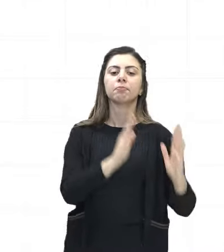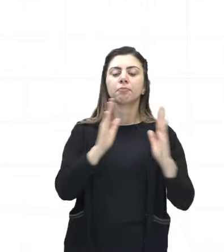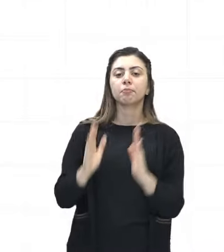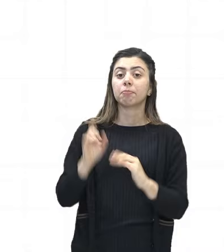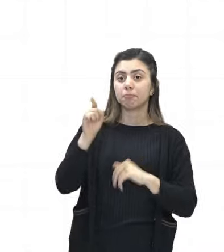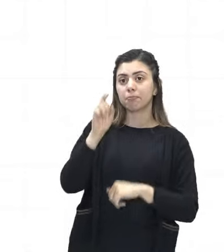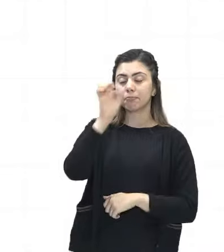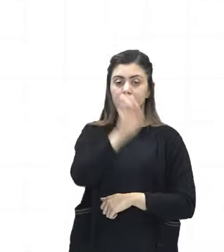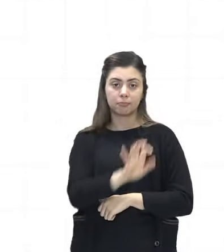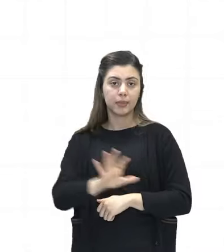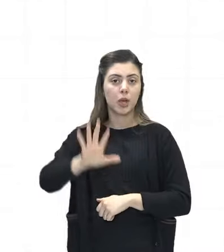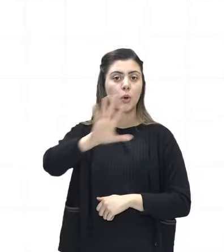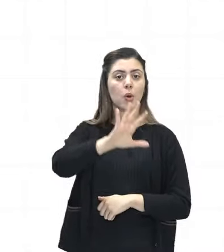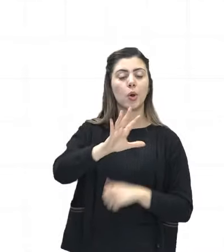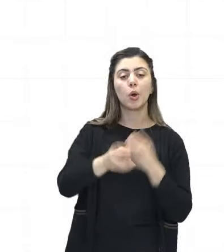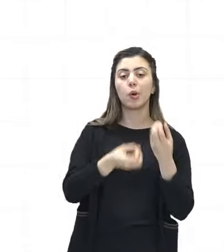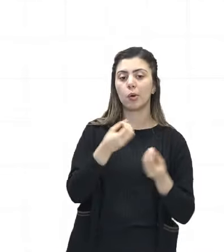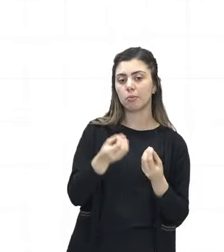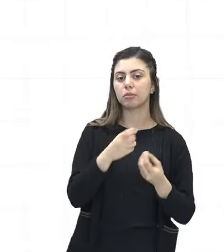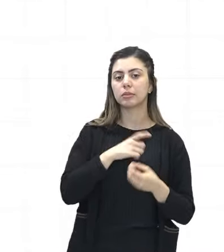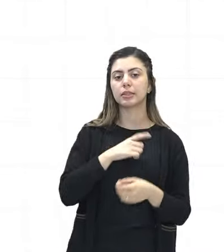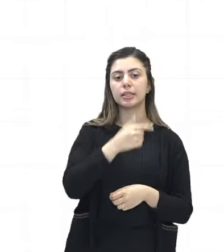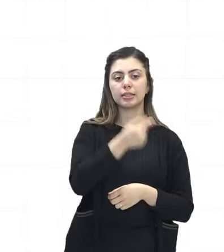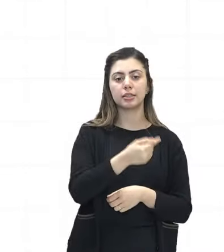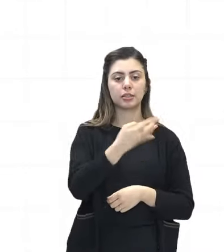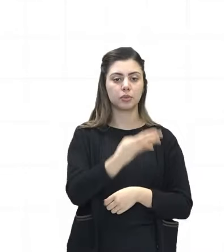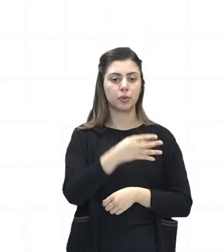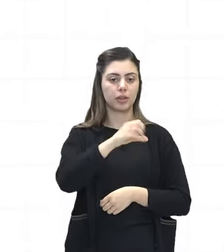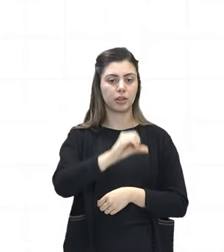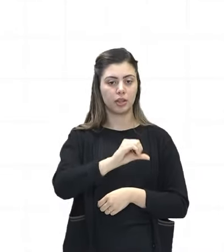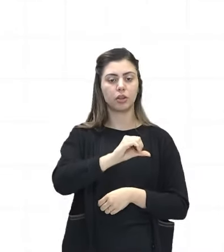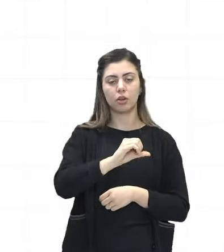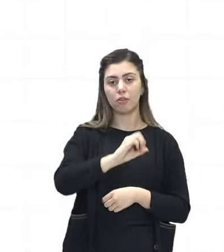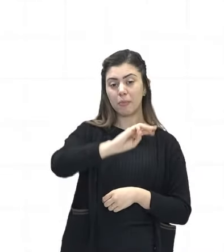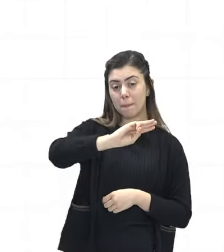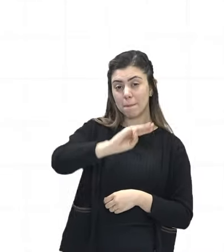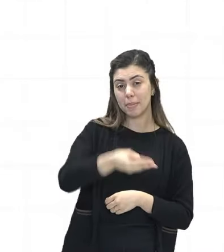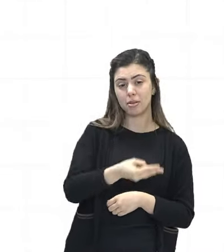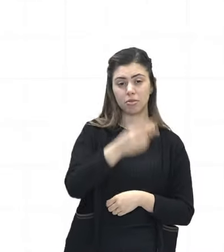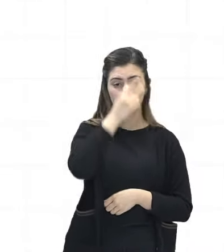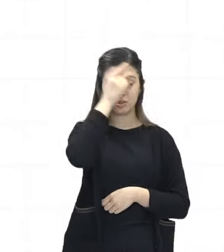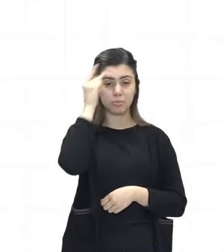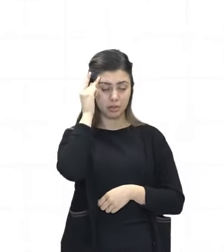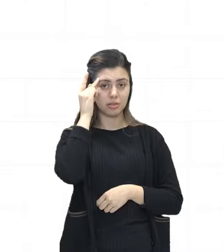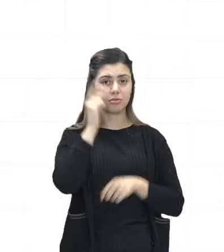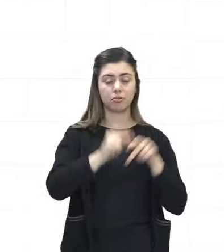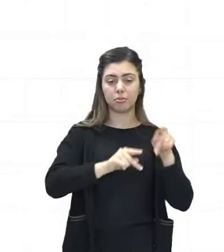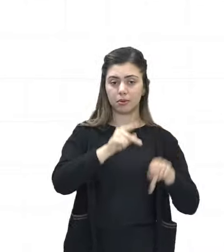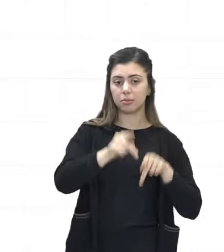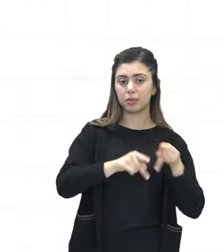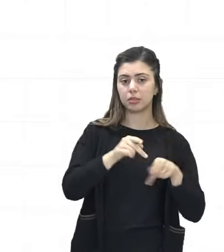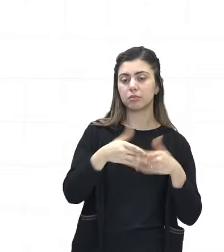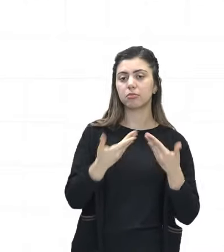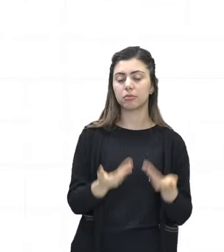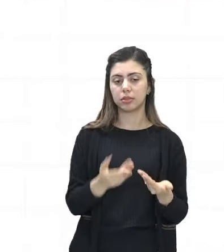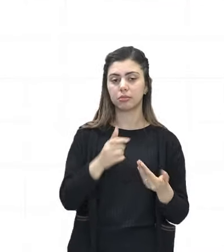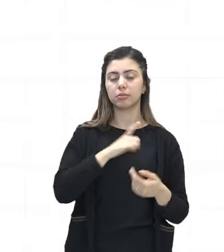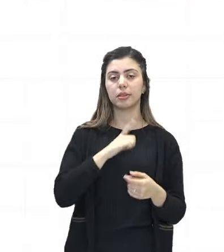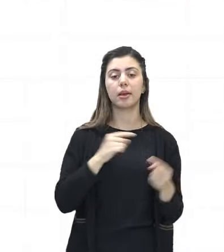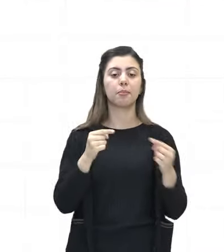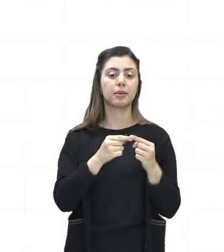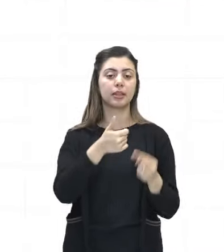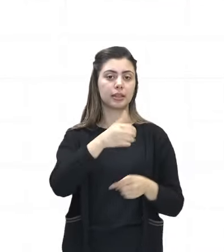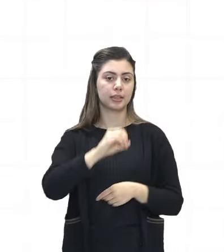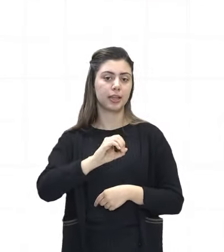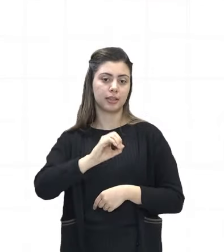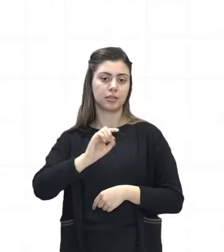Europa ela tem um pouco mais de 749 milhões de habitantes tá isso representa um pouco mais de 10%